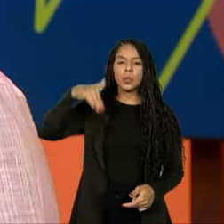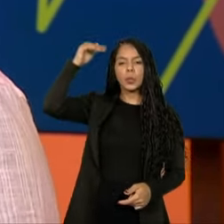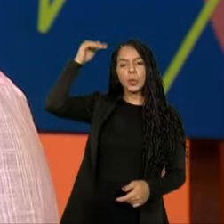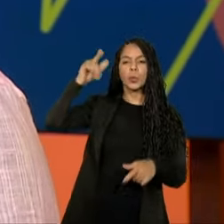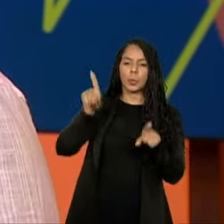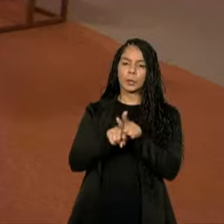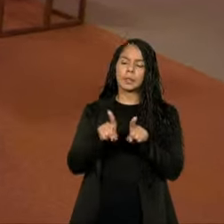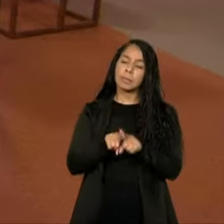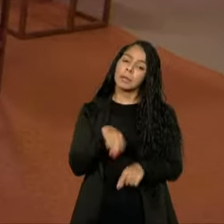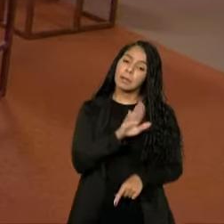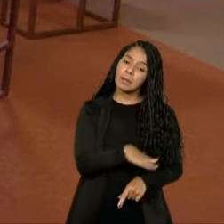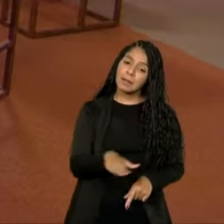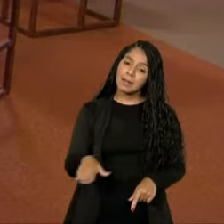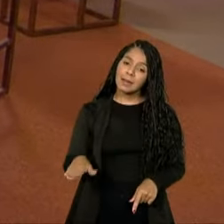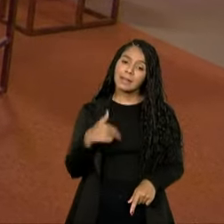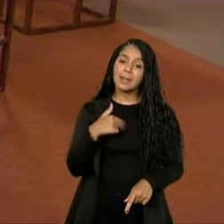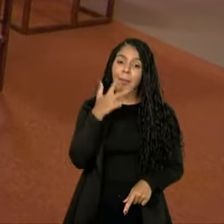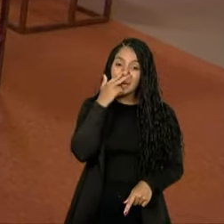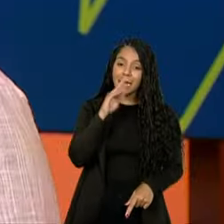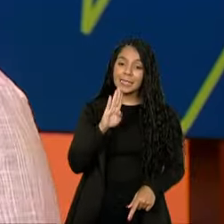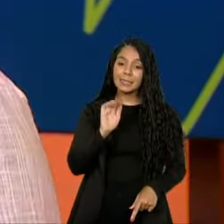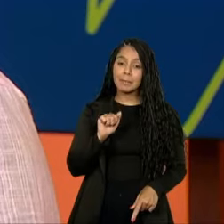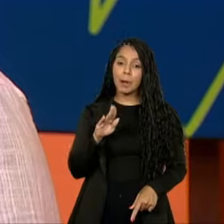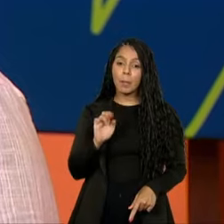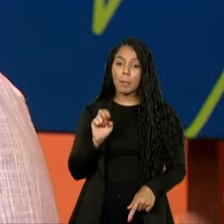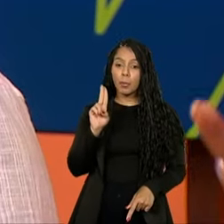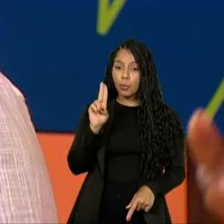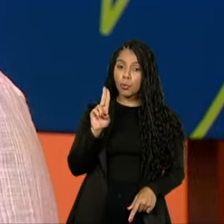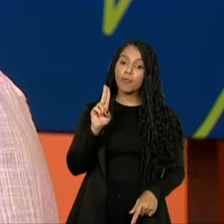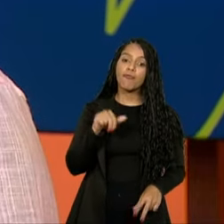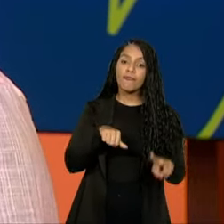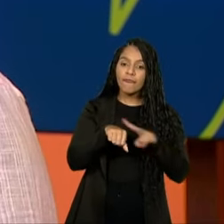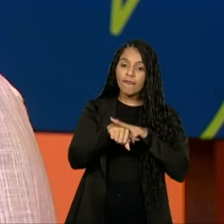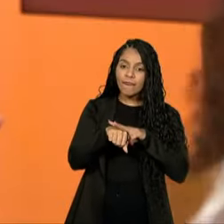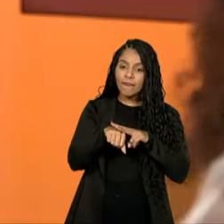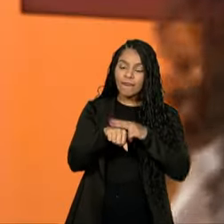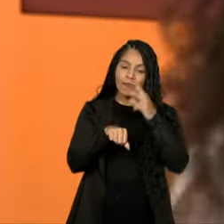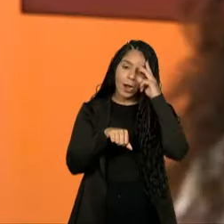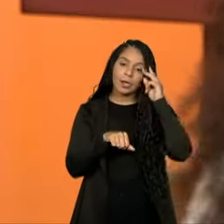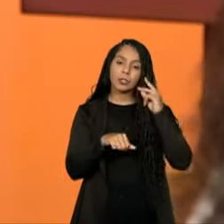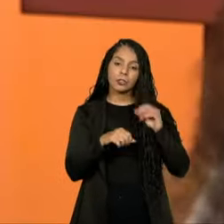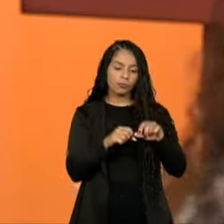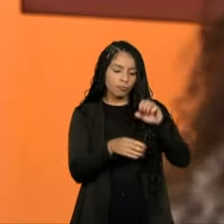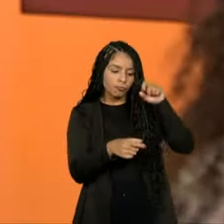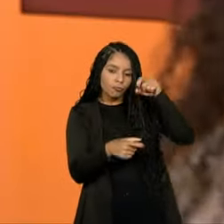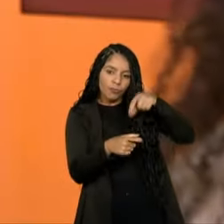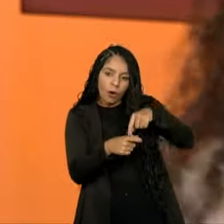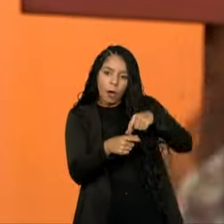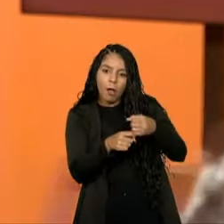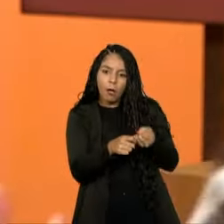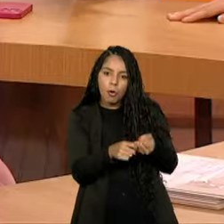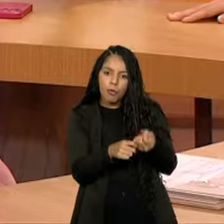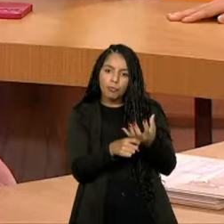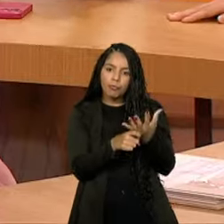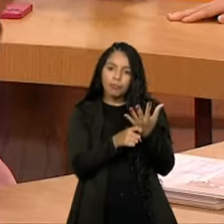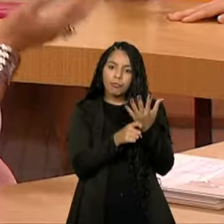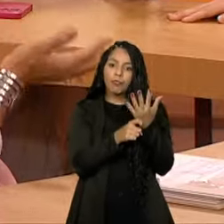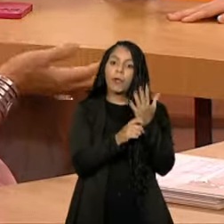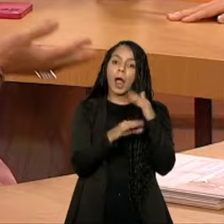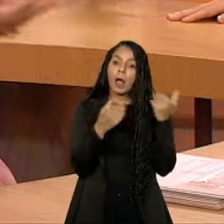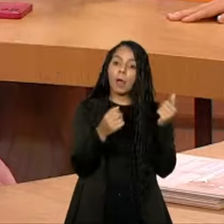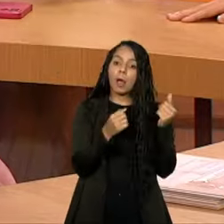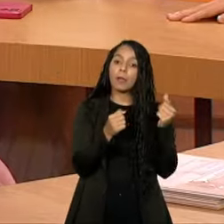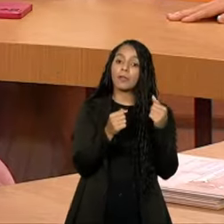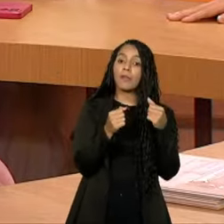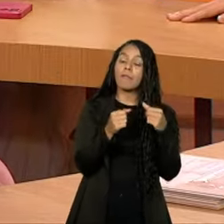é como se fosse um bambuzinho verde, né? A gente vai... colocando ele ali erguido, vai cuidando, né? Para quando ele amadurecer. Bate o vento, vai para